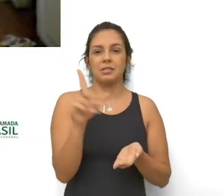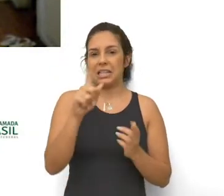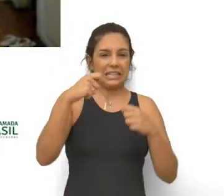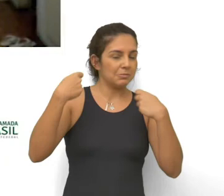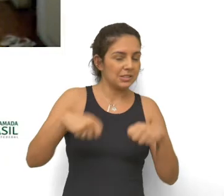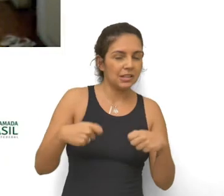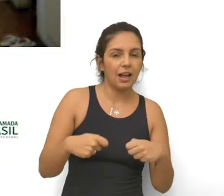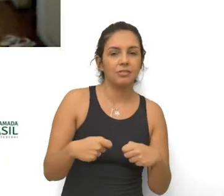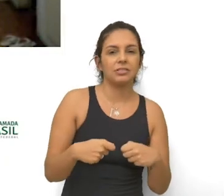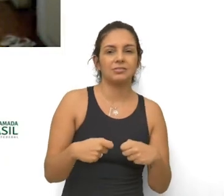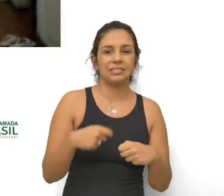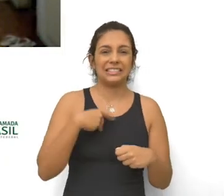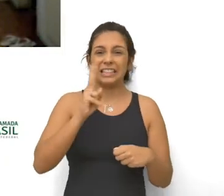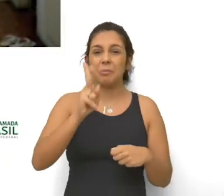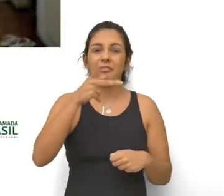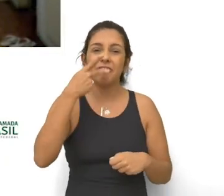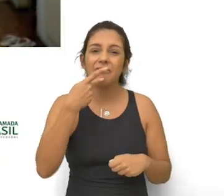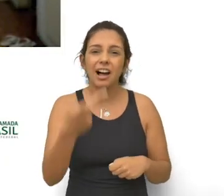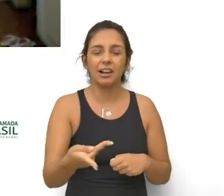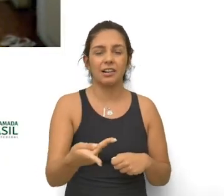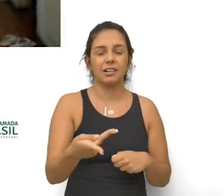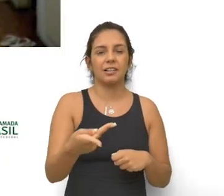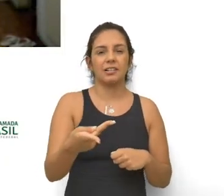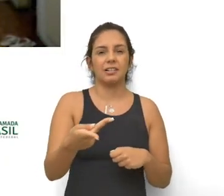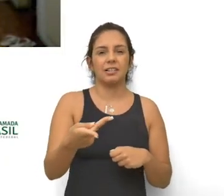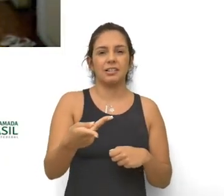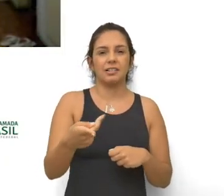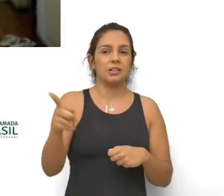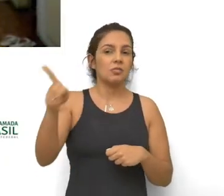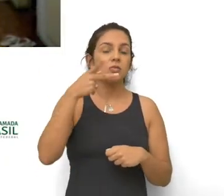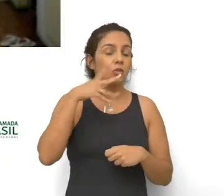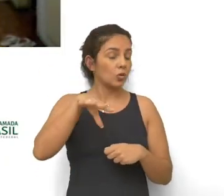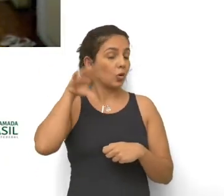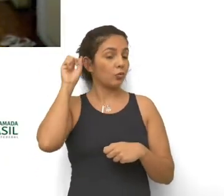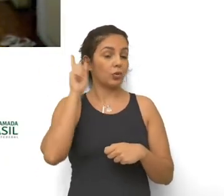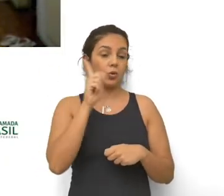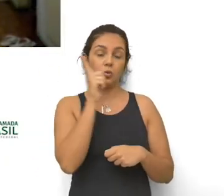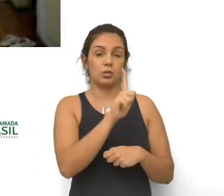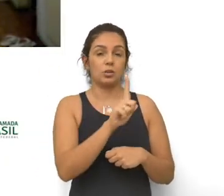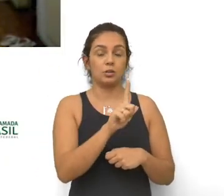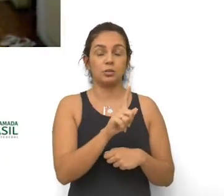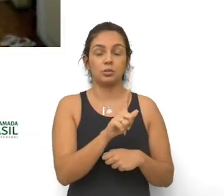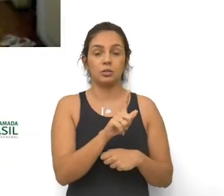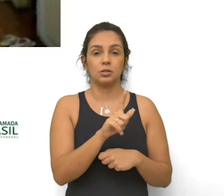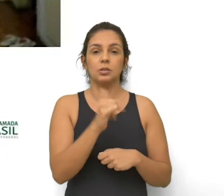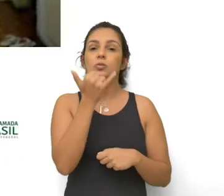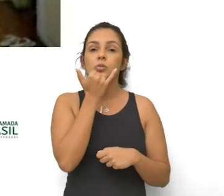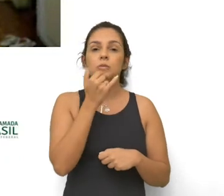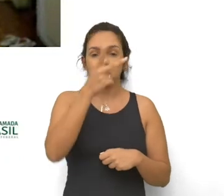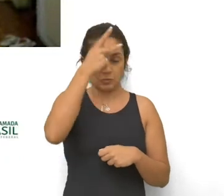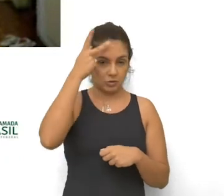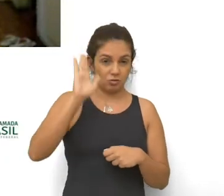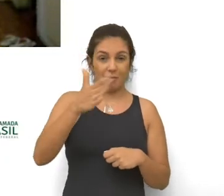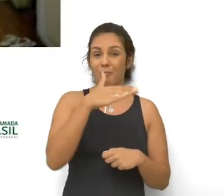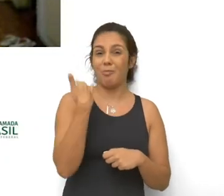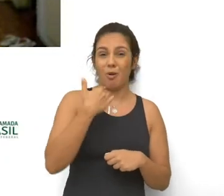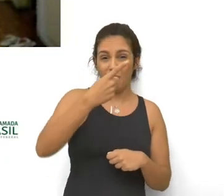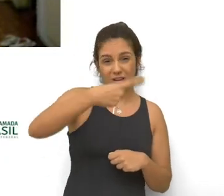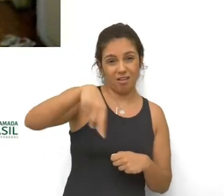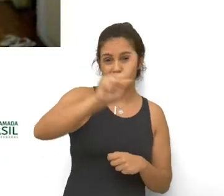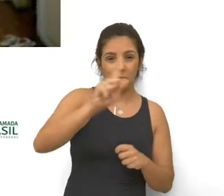desnecessariamente. Eu gosto de dizer sempre, faleceram. Está difícil de ouvir. Tá. São pessoas que